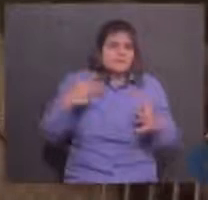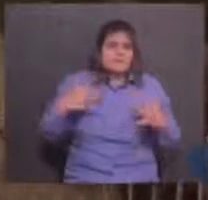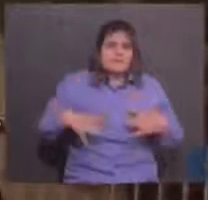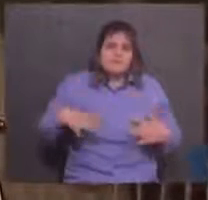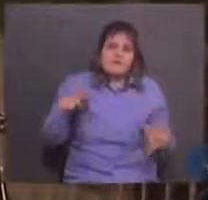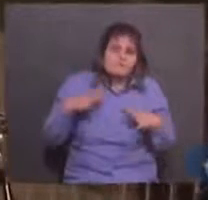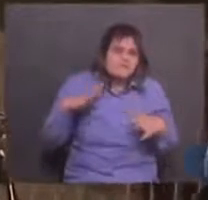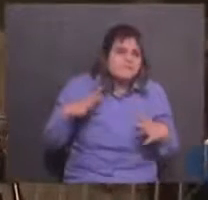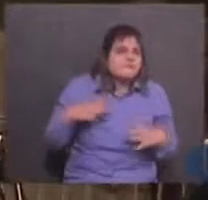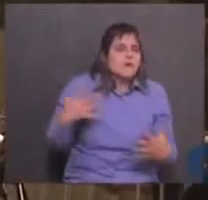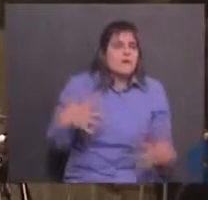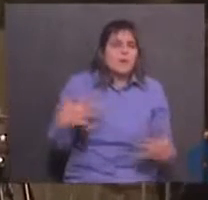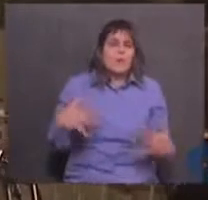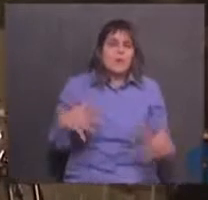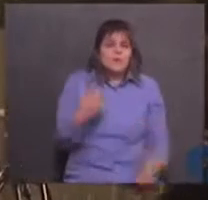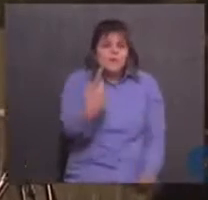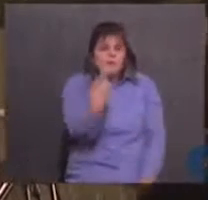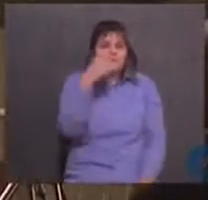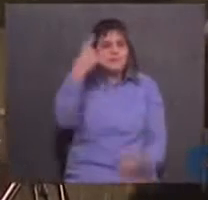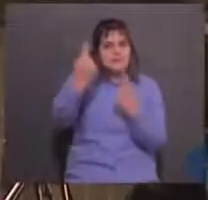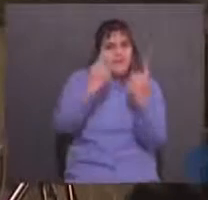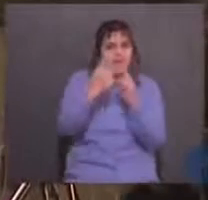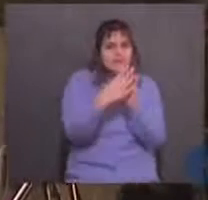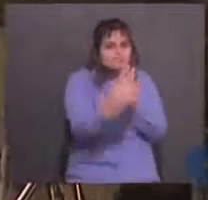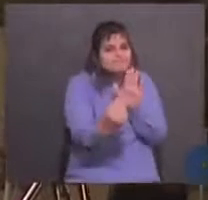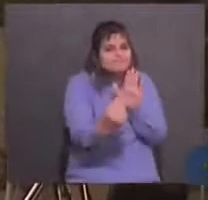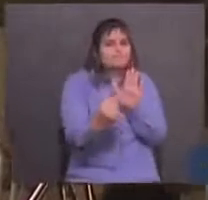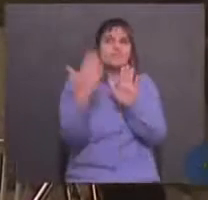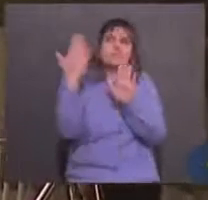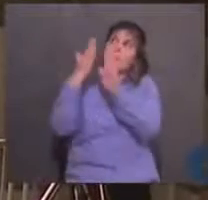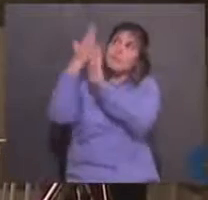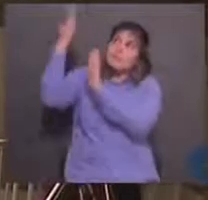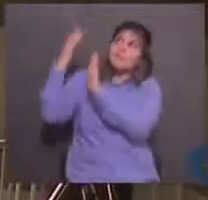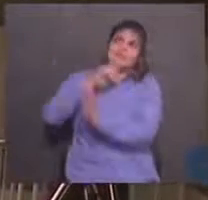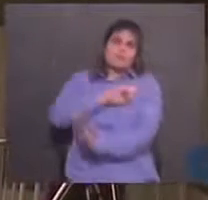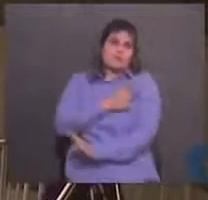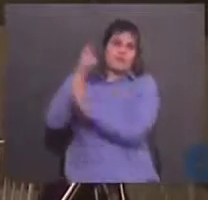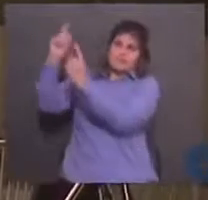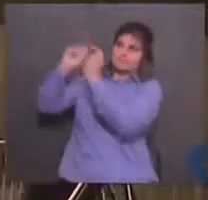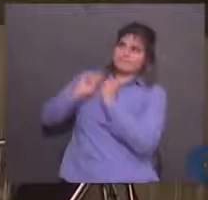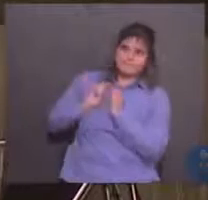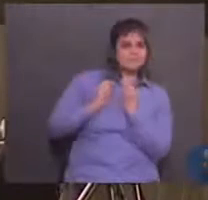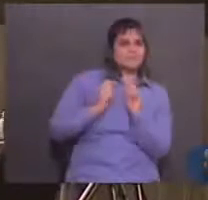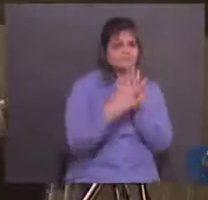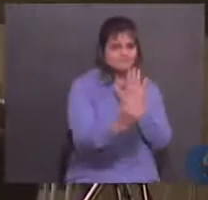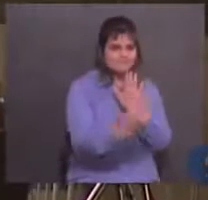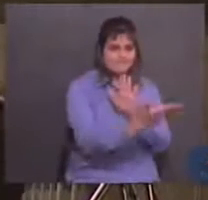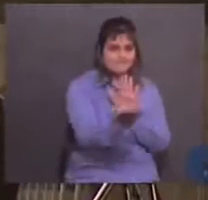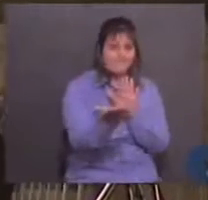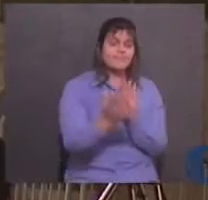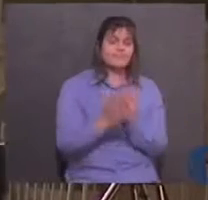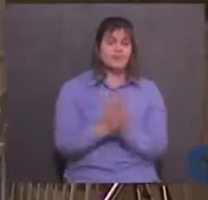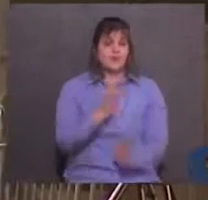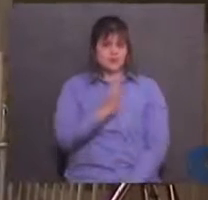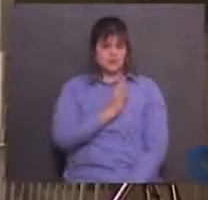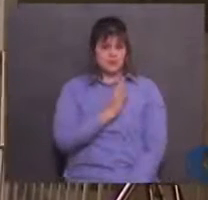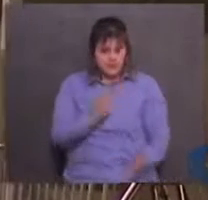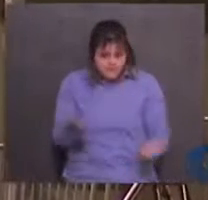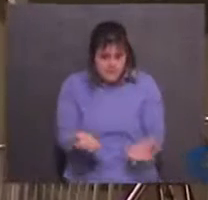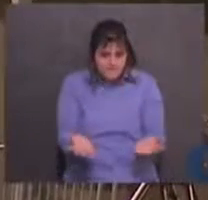um testemunho humilde do poder de Deus. Ó Senhor, que levantais os